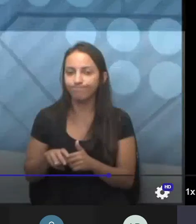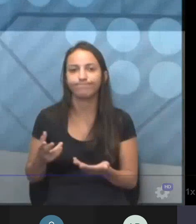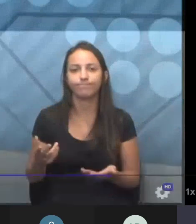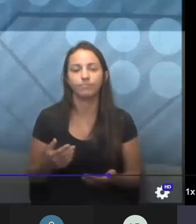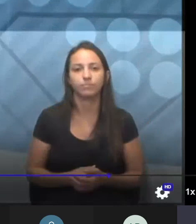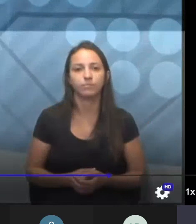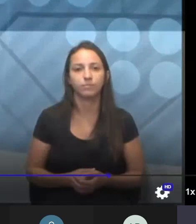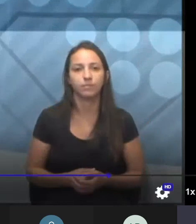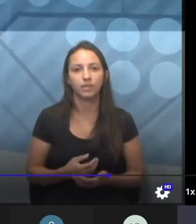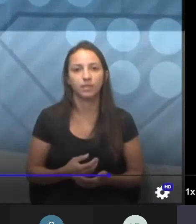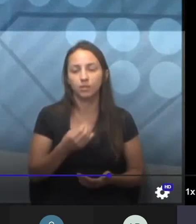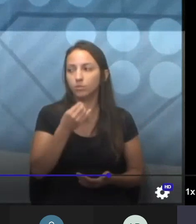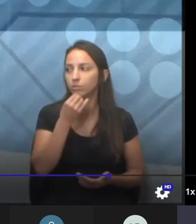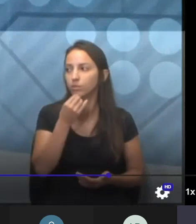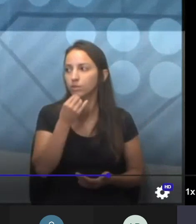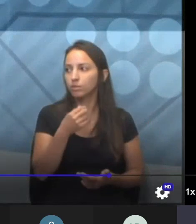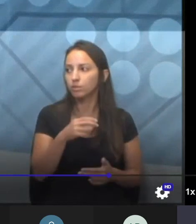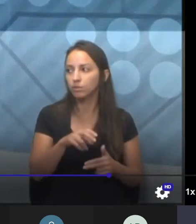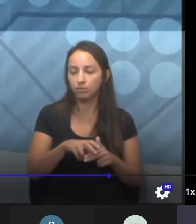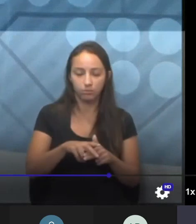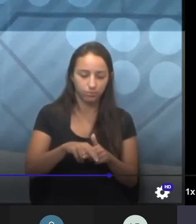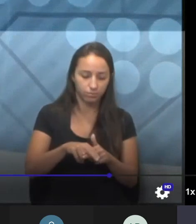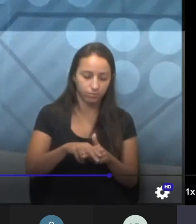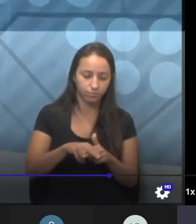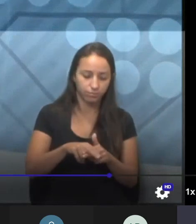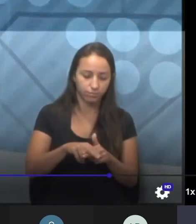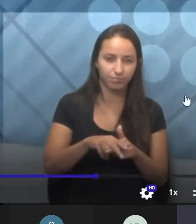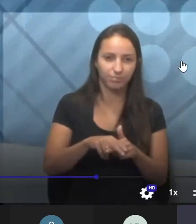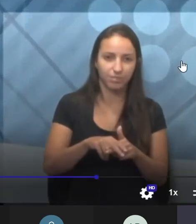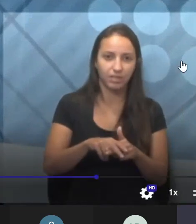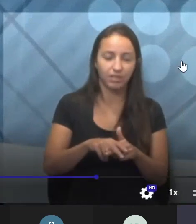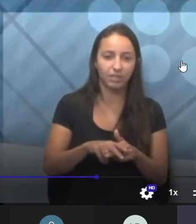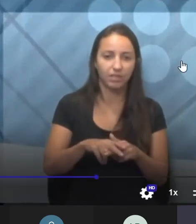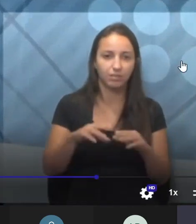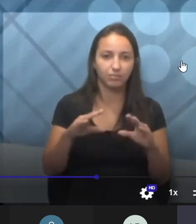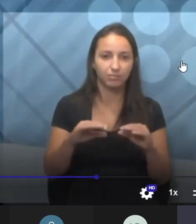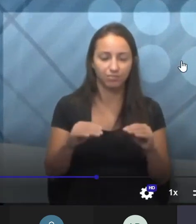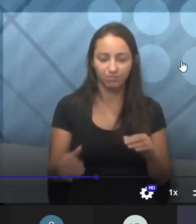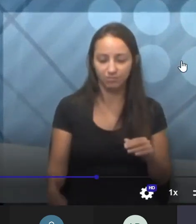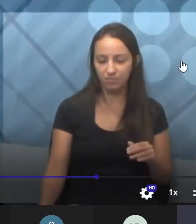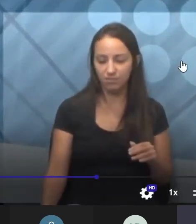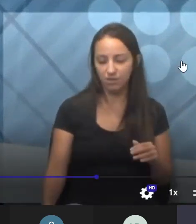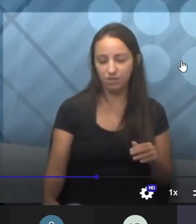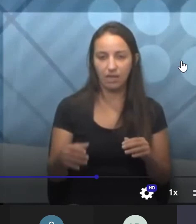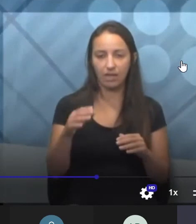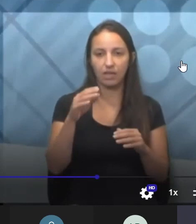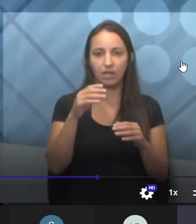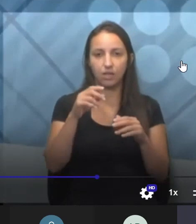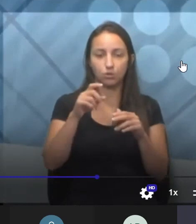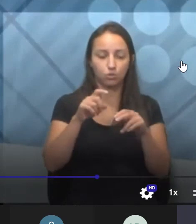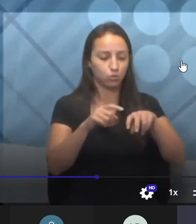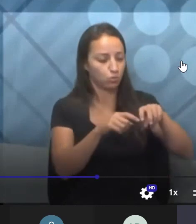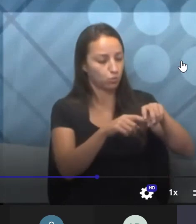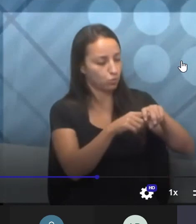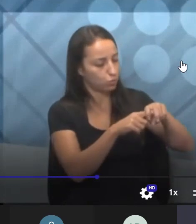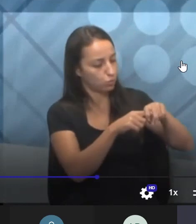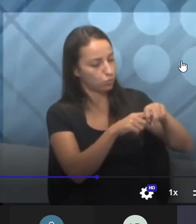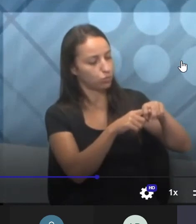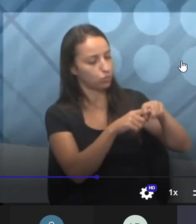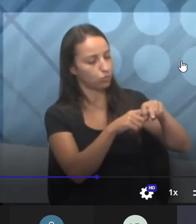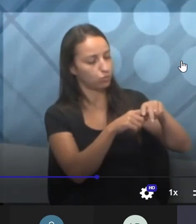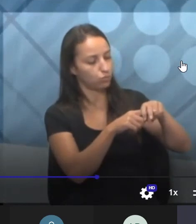Sempre falo, né, de ficar com a perna penduradinha e pressionar atrás do joelho, o que prejudica a